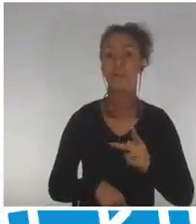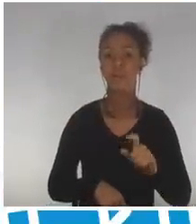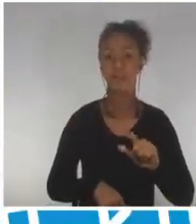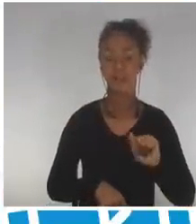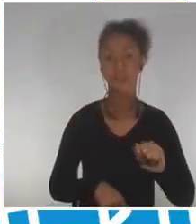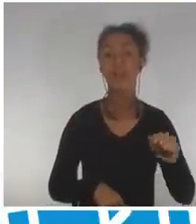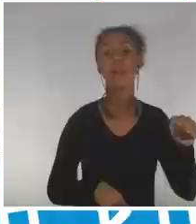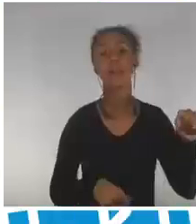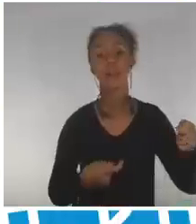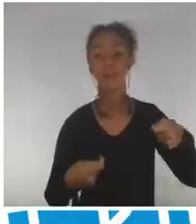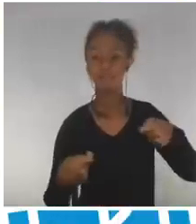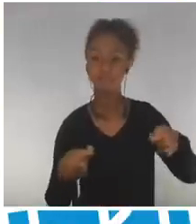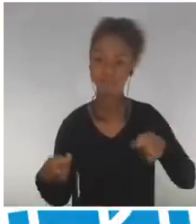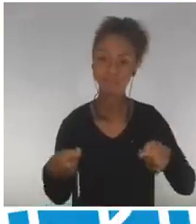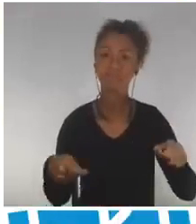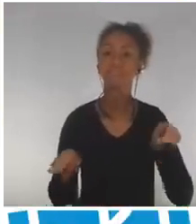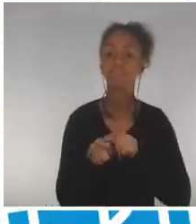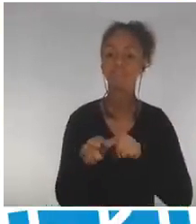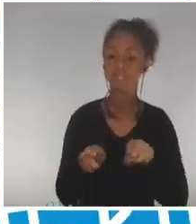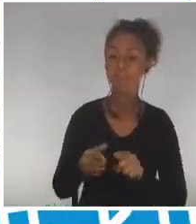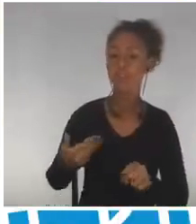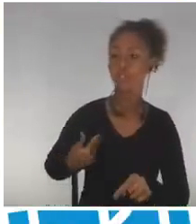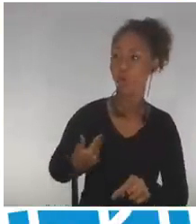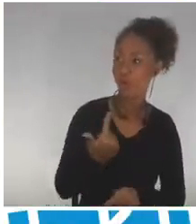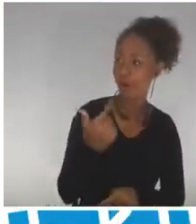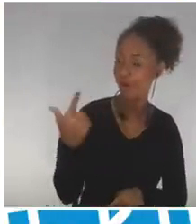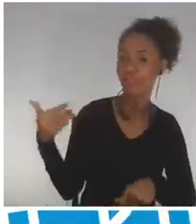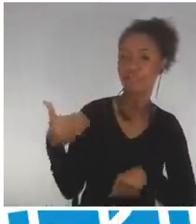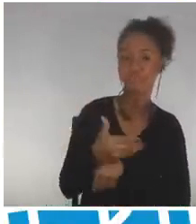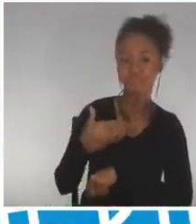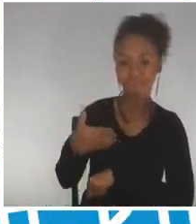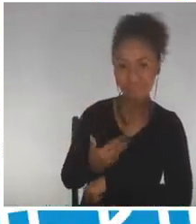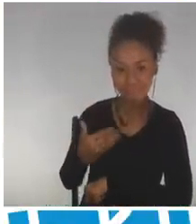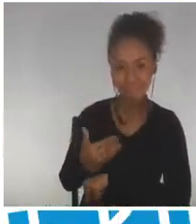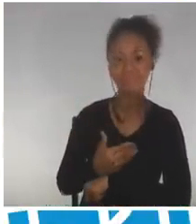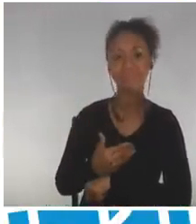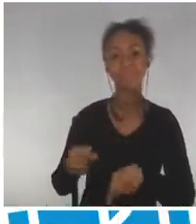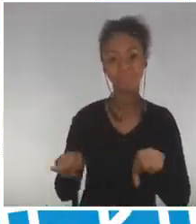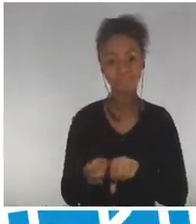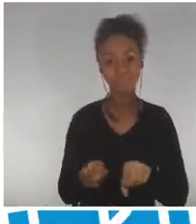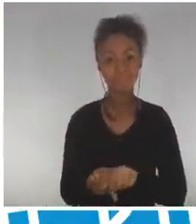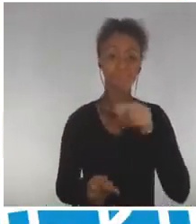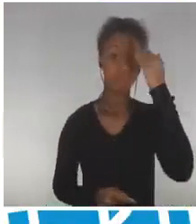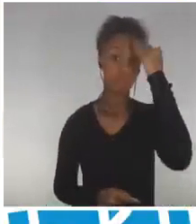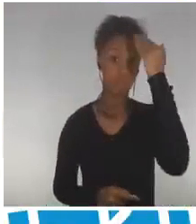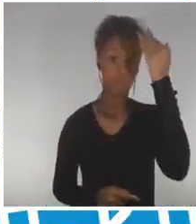meus outros colegas, os nossos